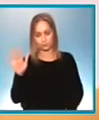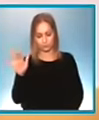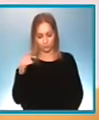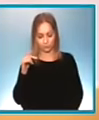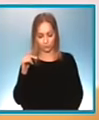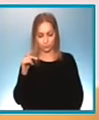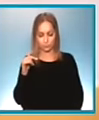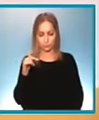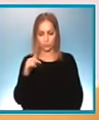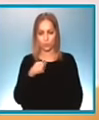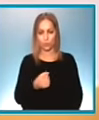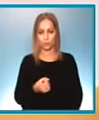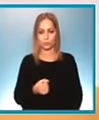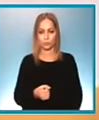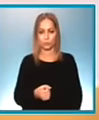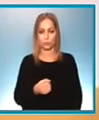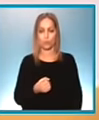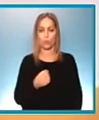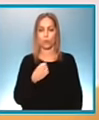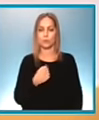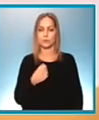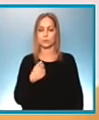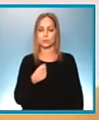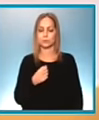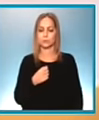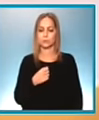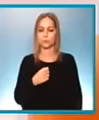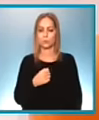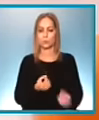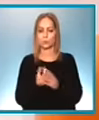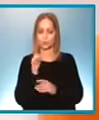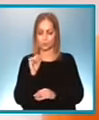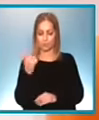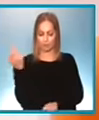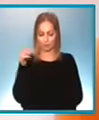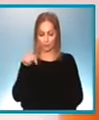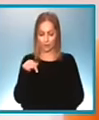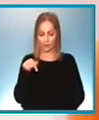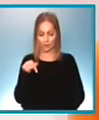temos mais uma surpresa para si, Maia. Quer ver e ouvir? Não estou aqui.